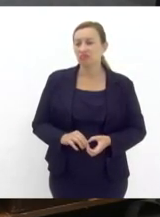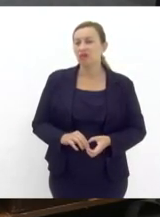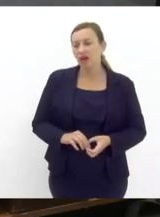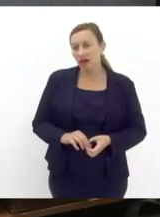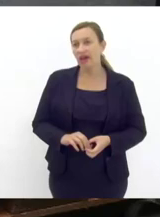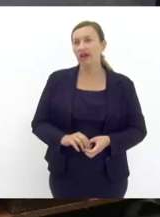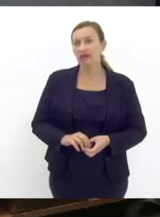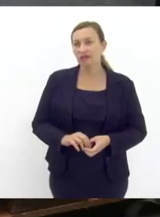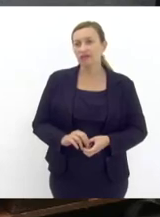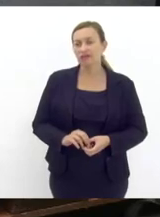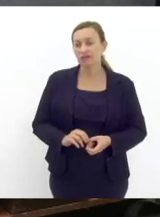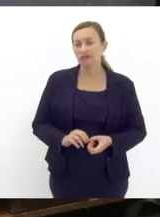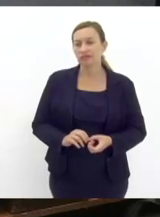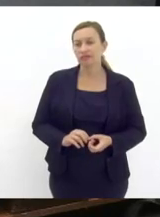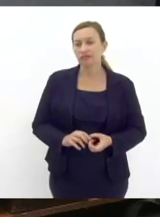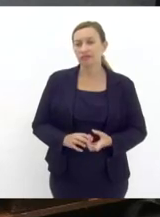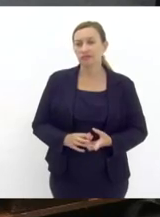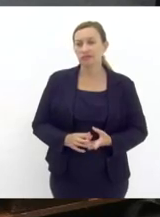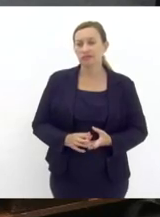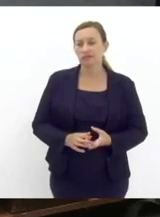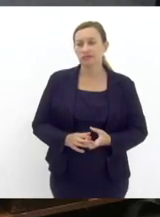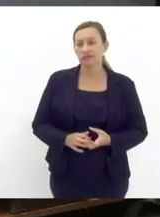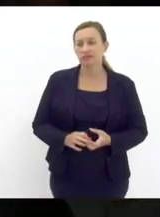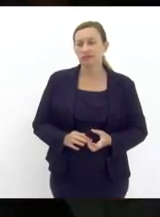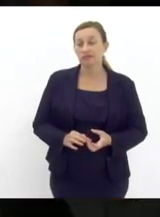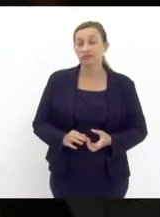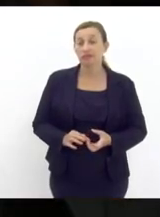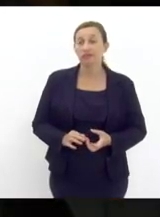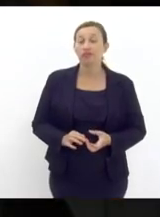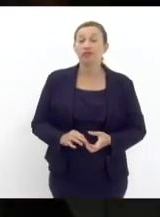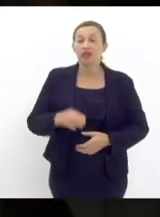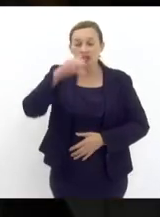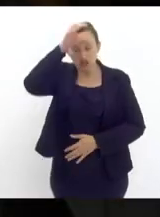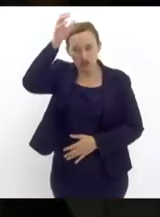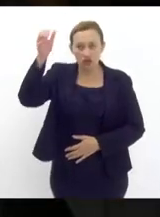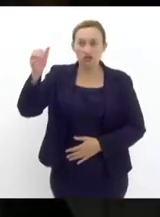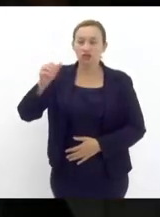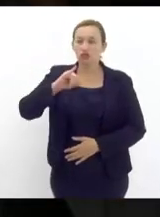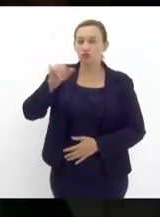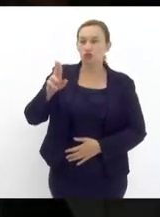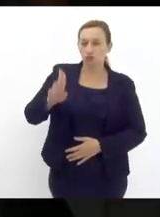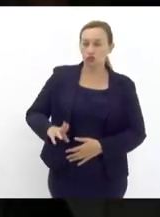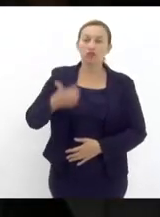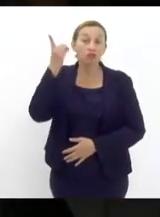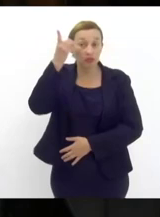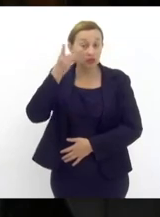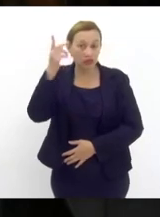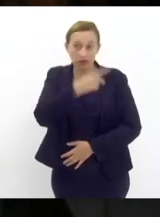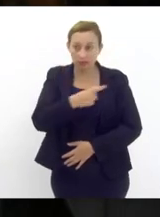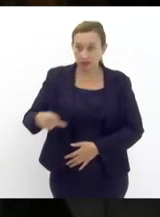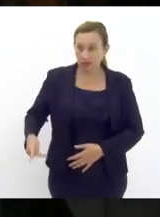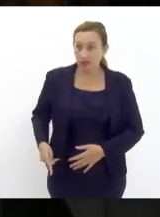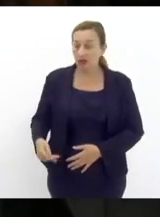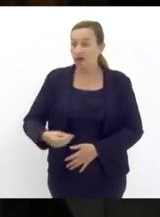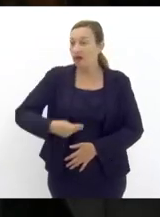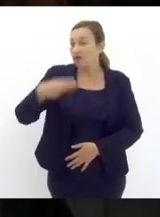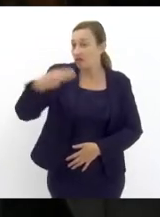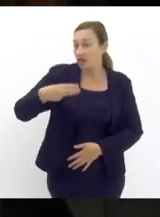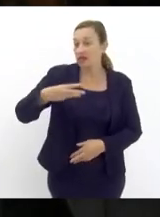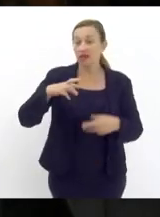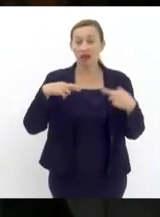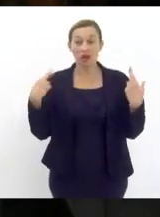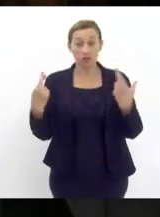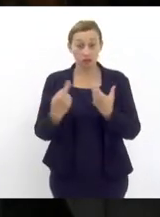senhora presidente deputada tia Ju é a terceira reunião